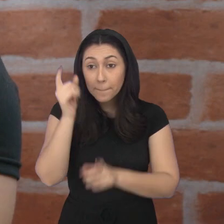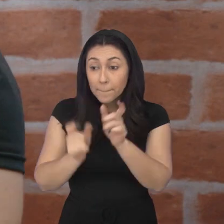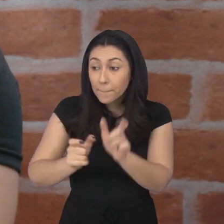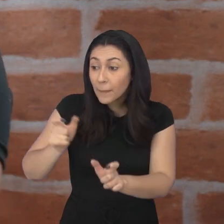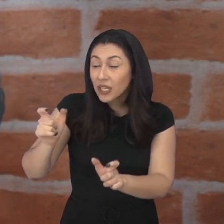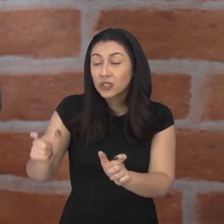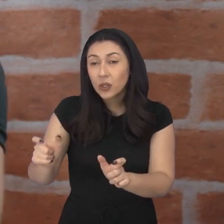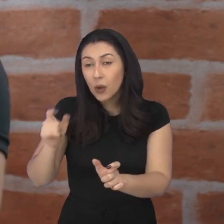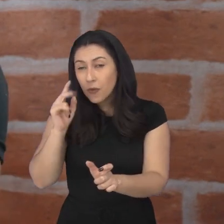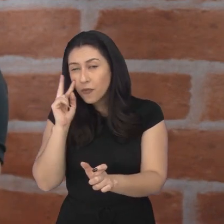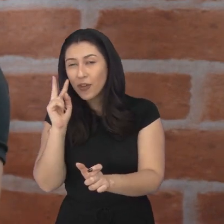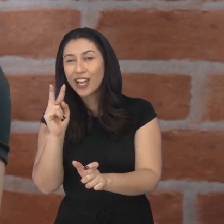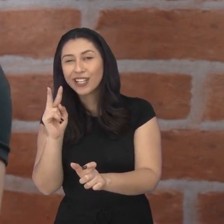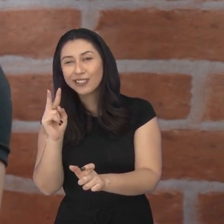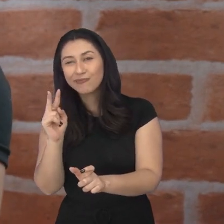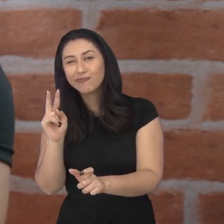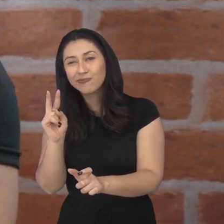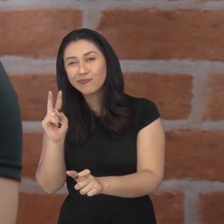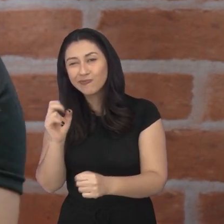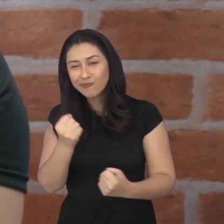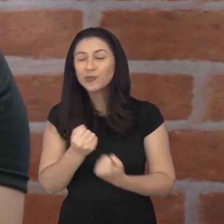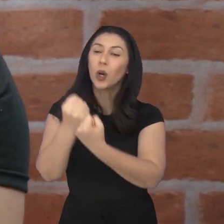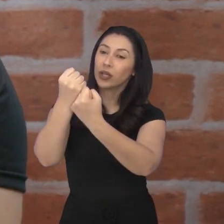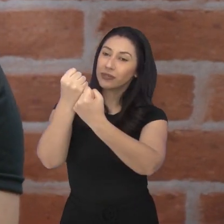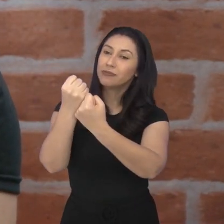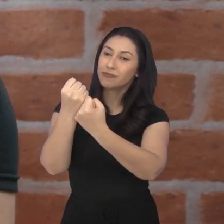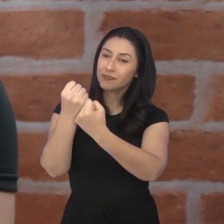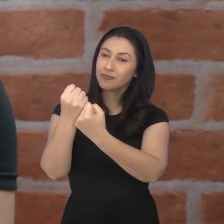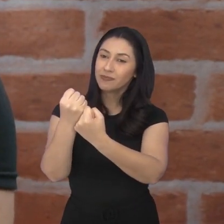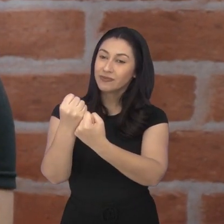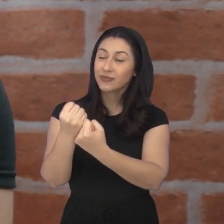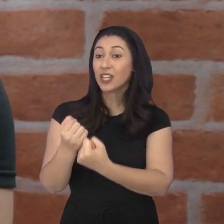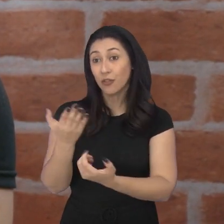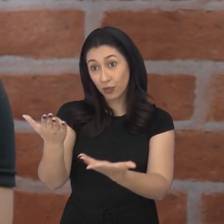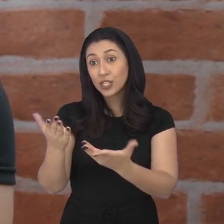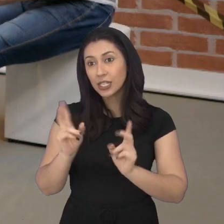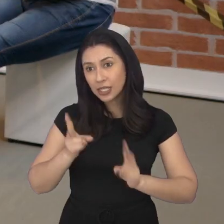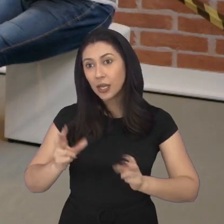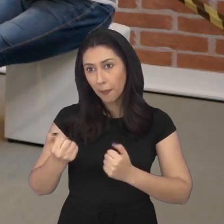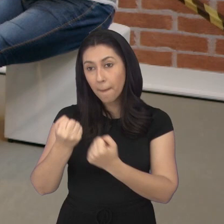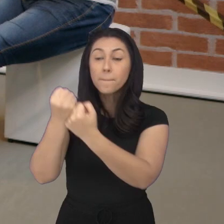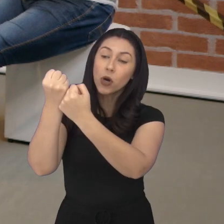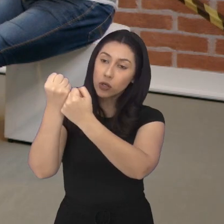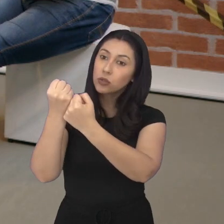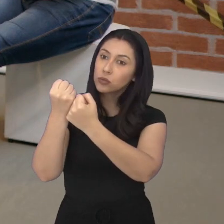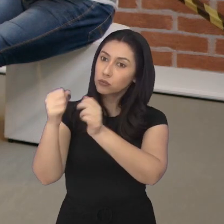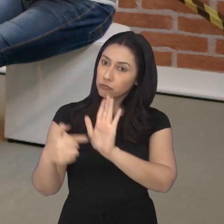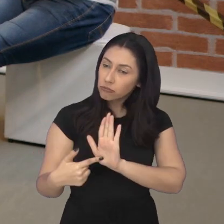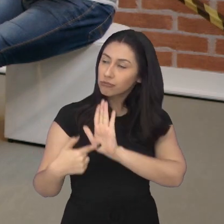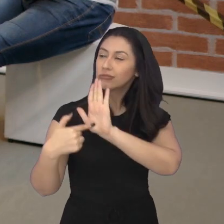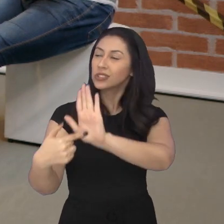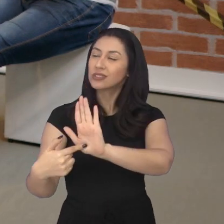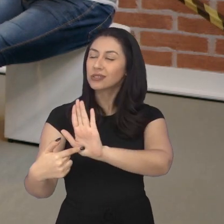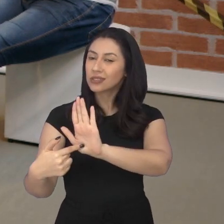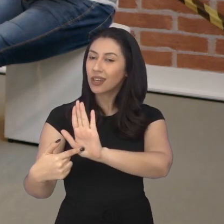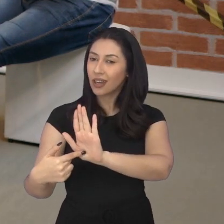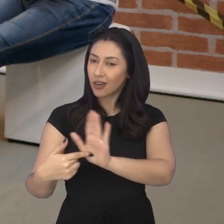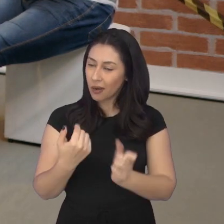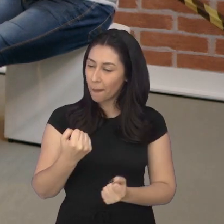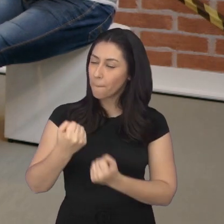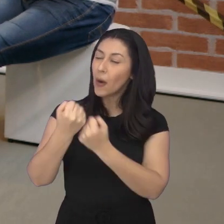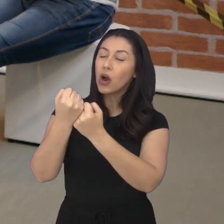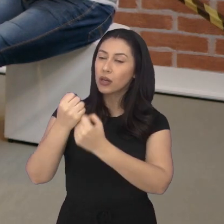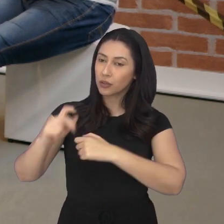toda deem uma contrapartida para a sociedade. E a gente vê que é uma preocupação sua, né, de trazer essa resposta